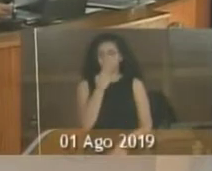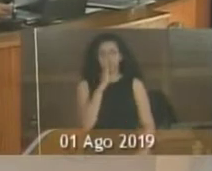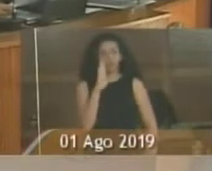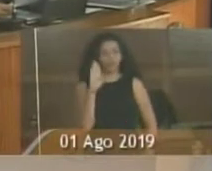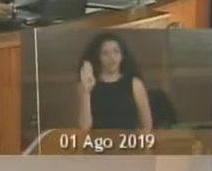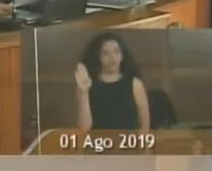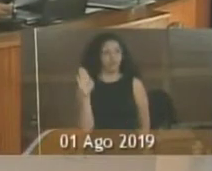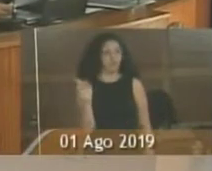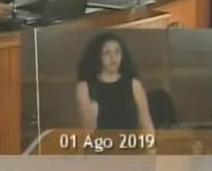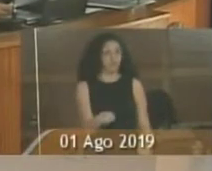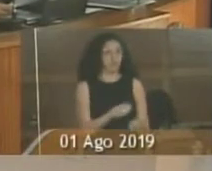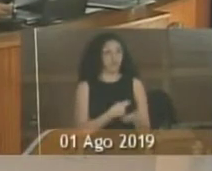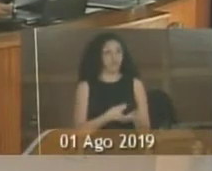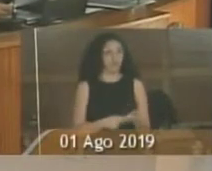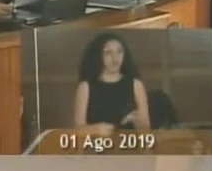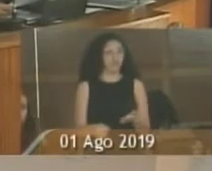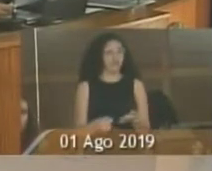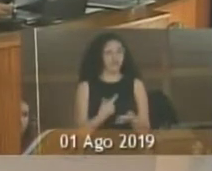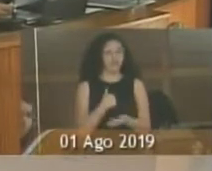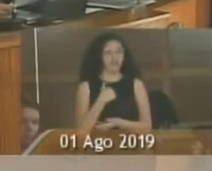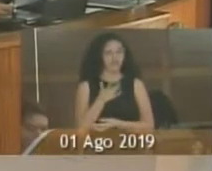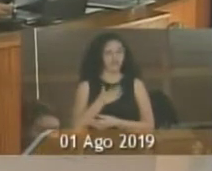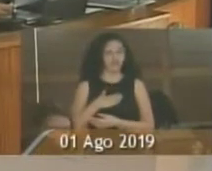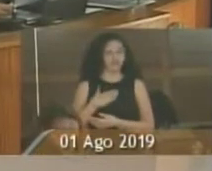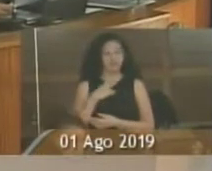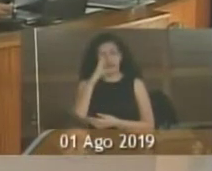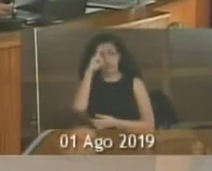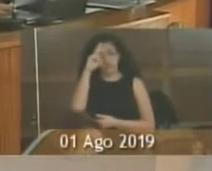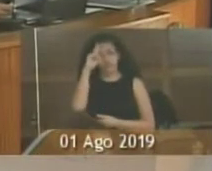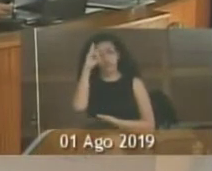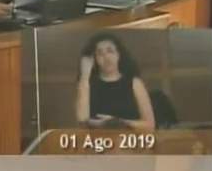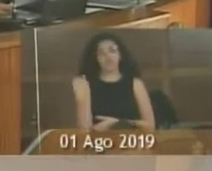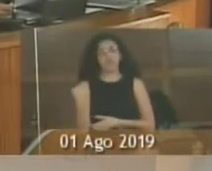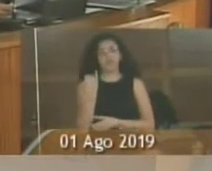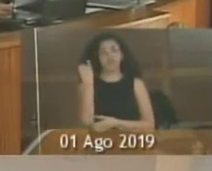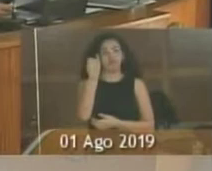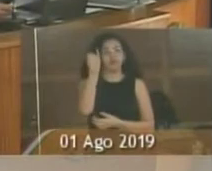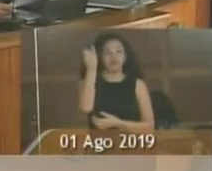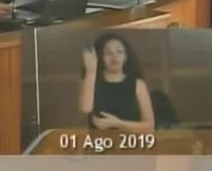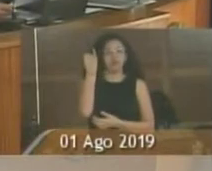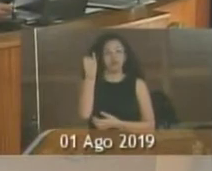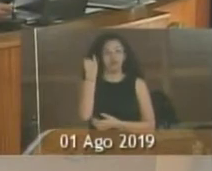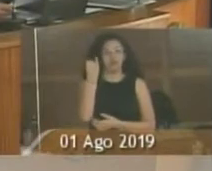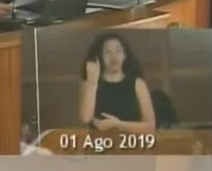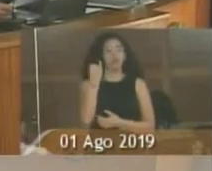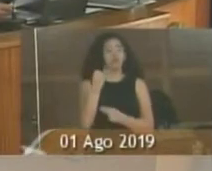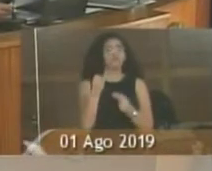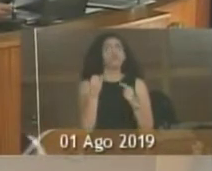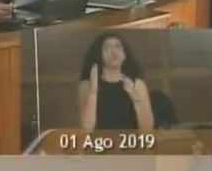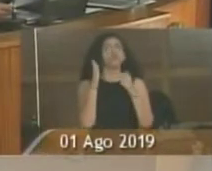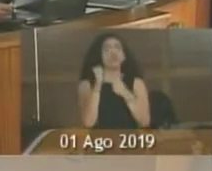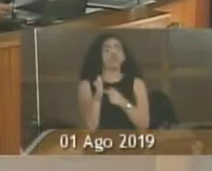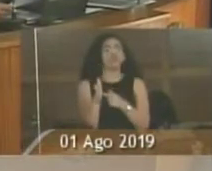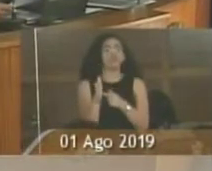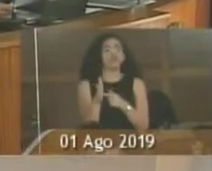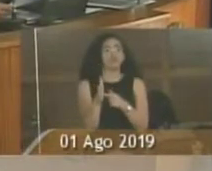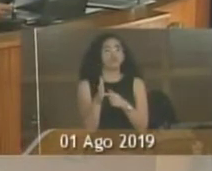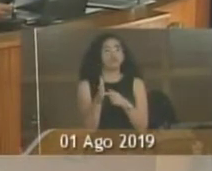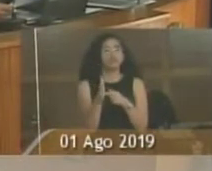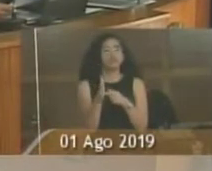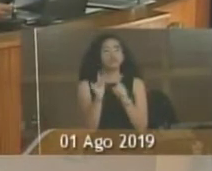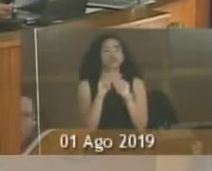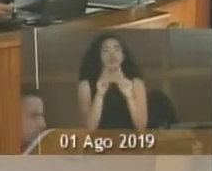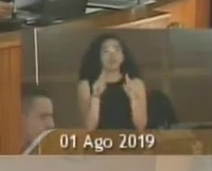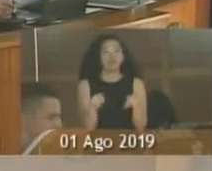a assinatura do termo de posse, gostaria de ressaltar a importância da missão que o próprio termo de